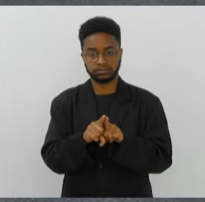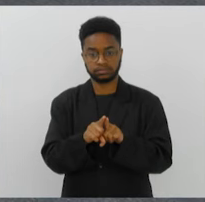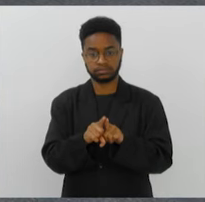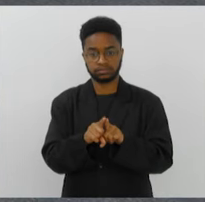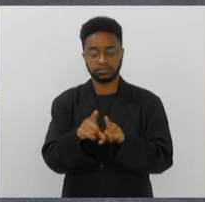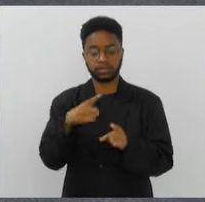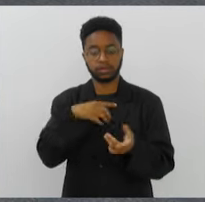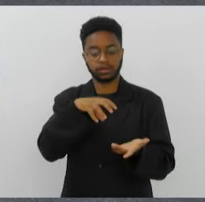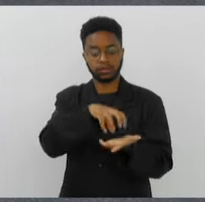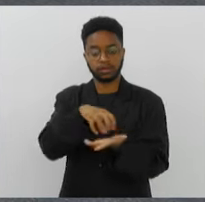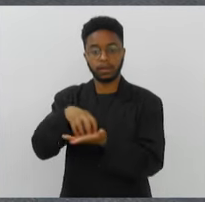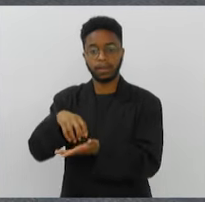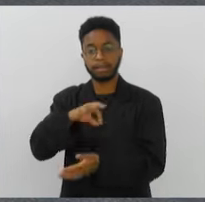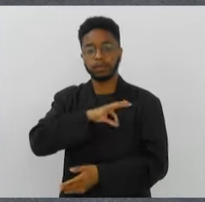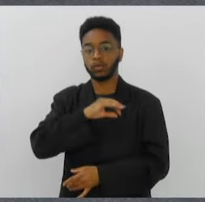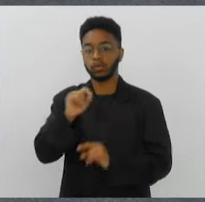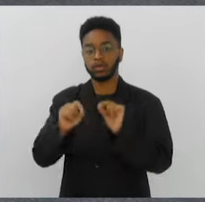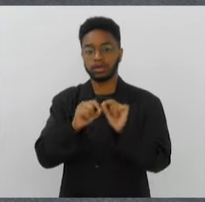sedes policiais estão